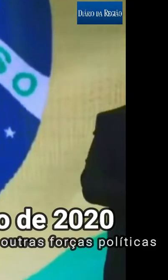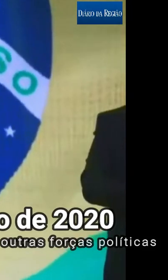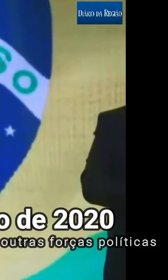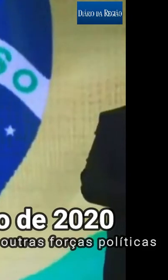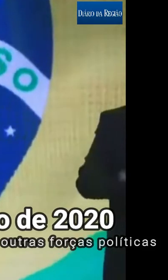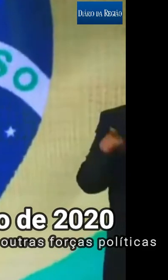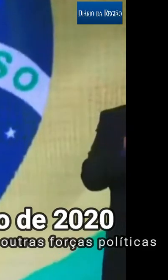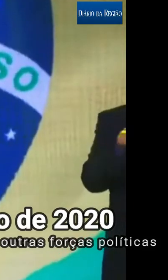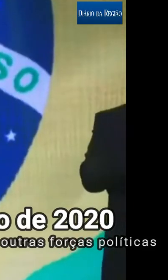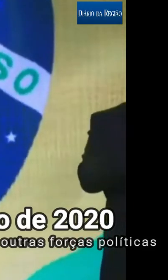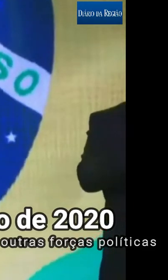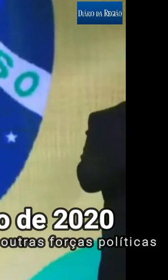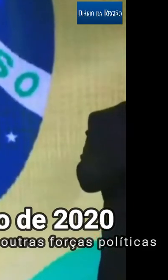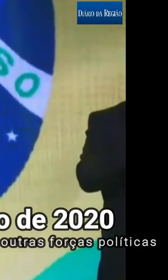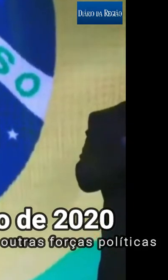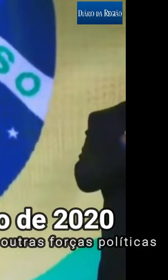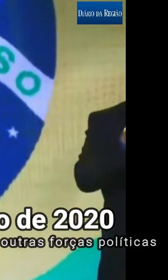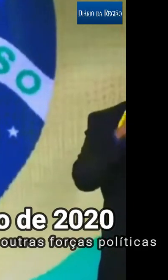Mato Grosso,